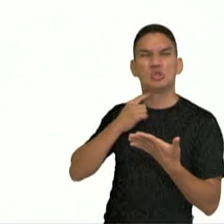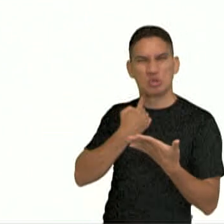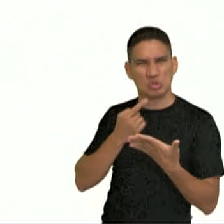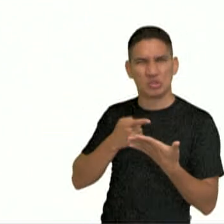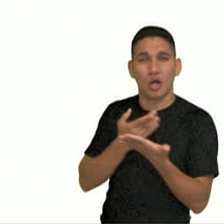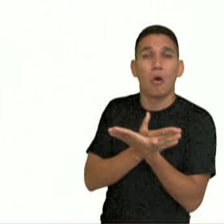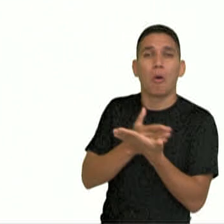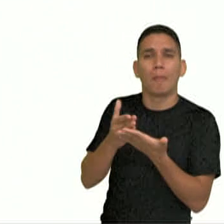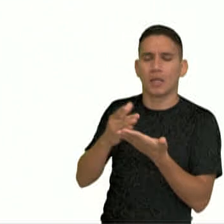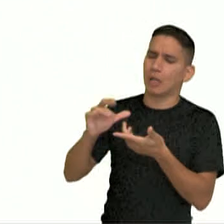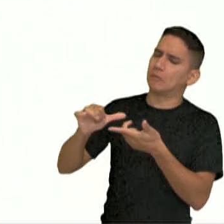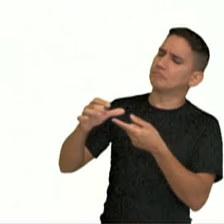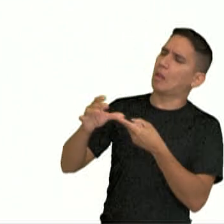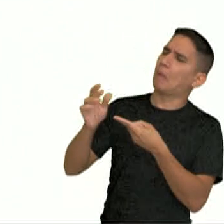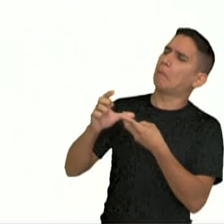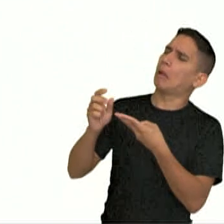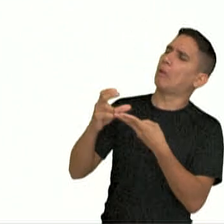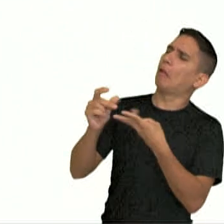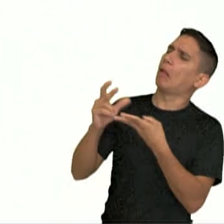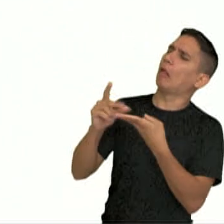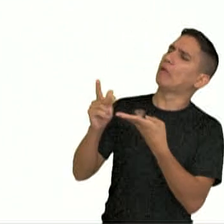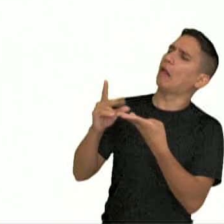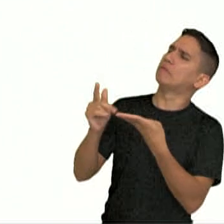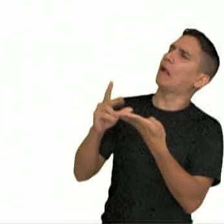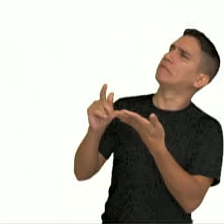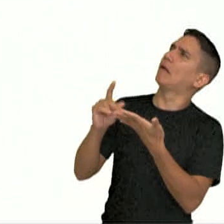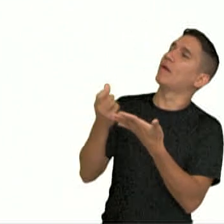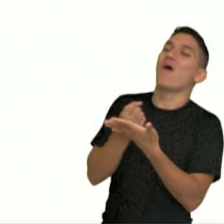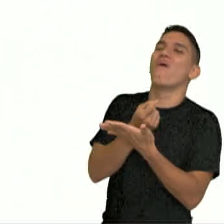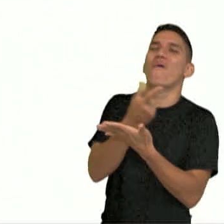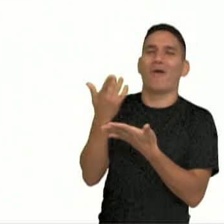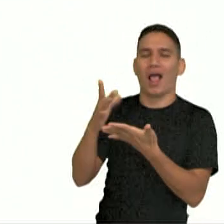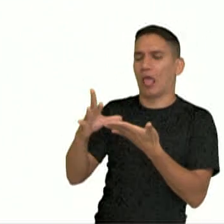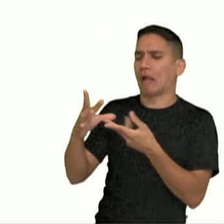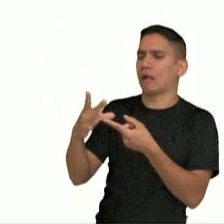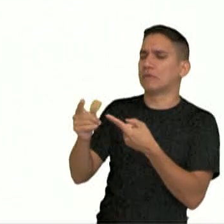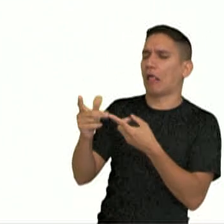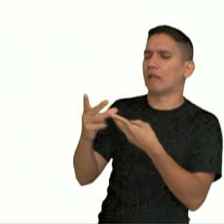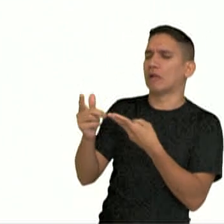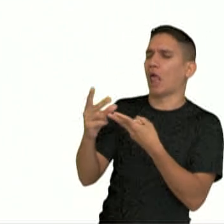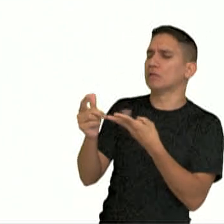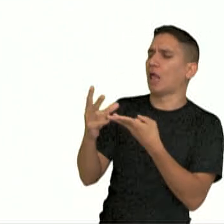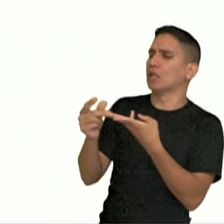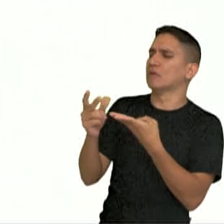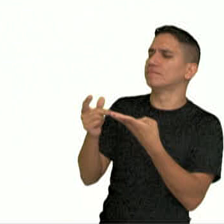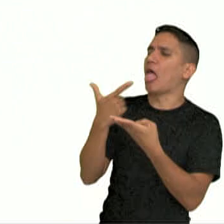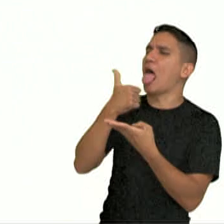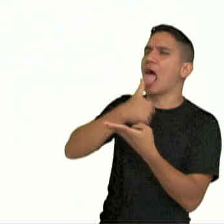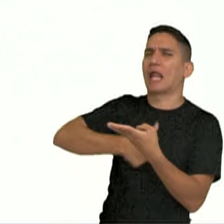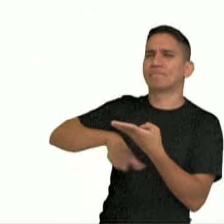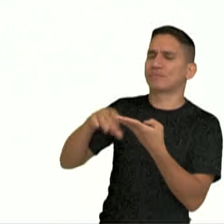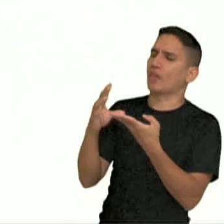a desfilá-las com as pontas dos dedos